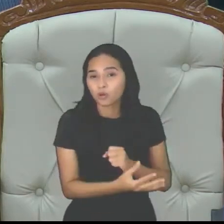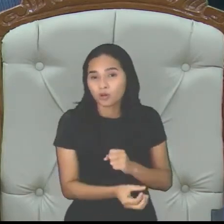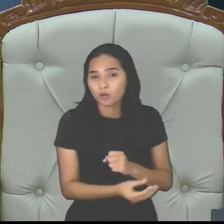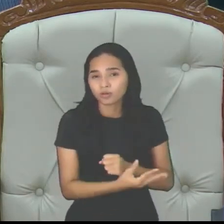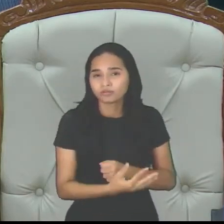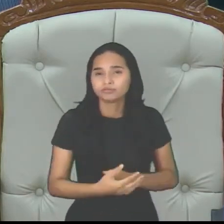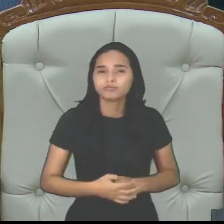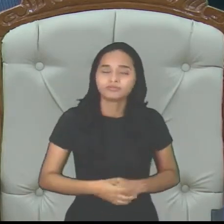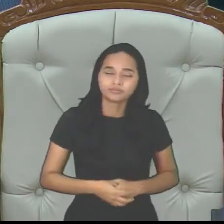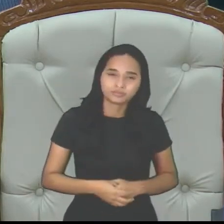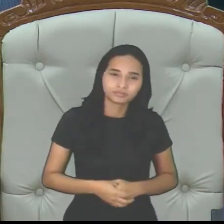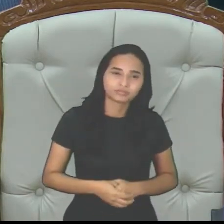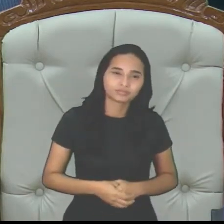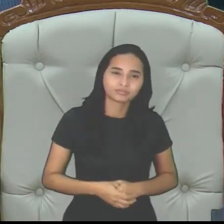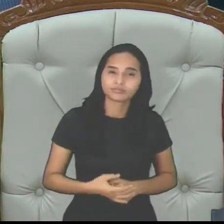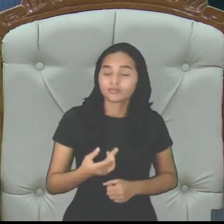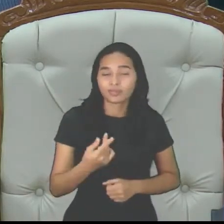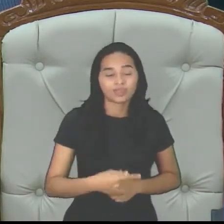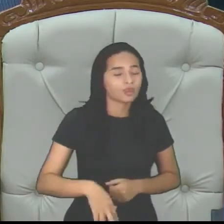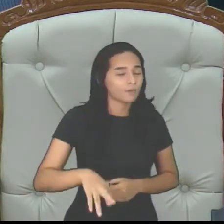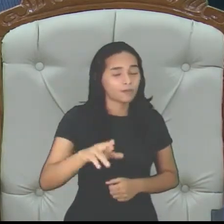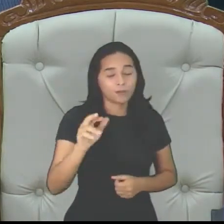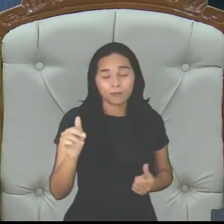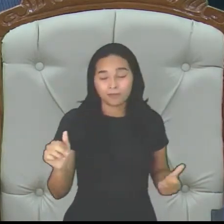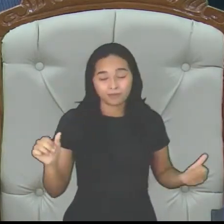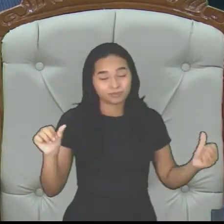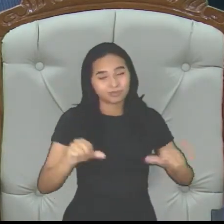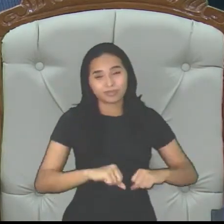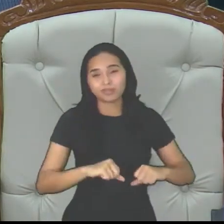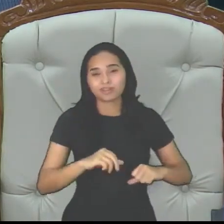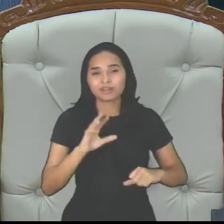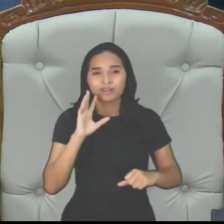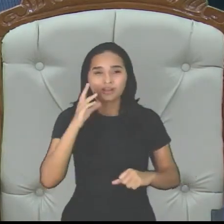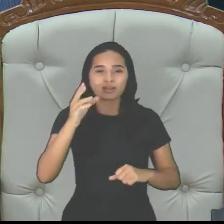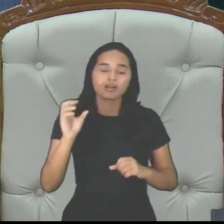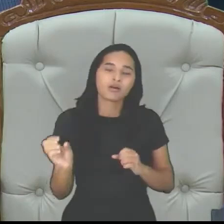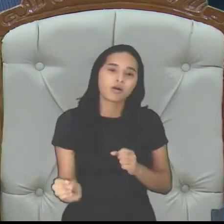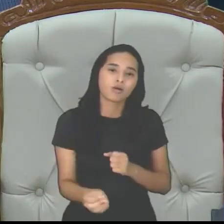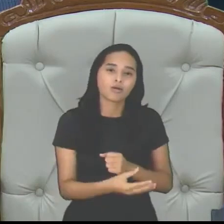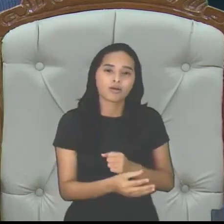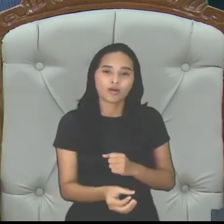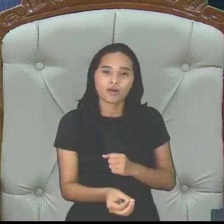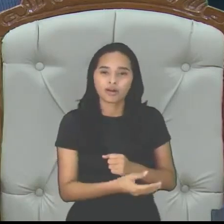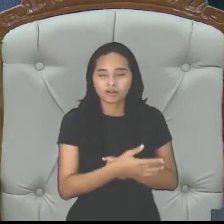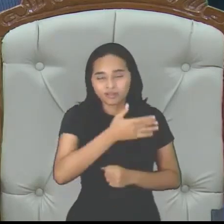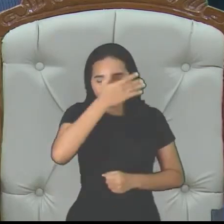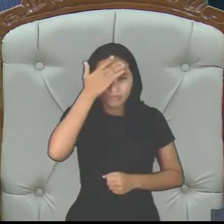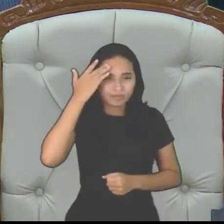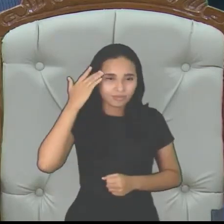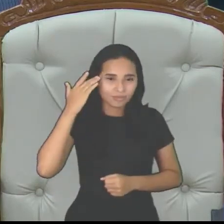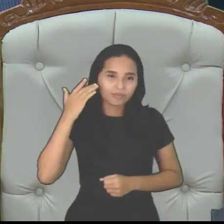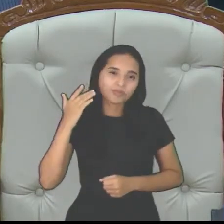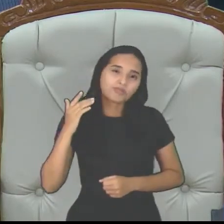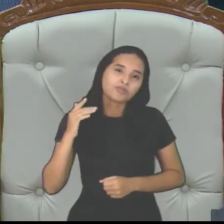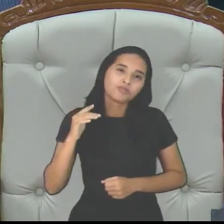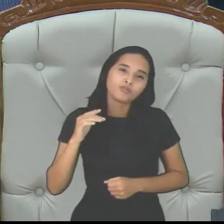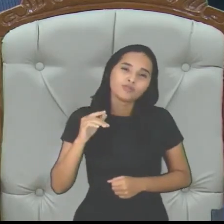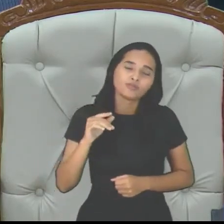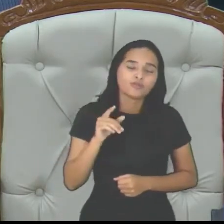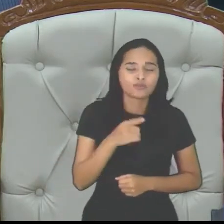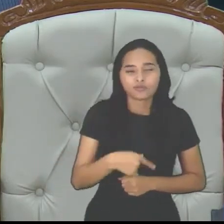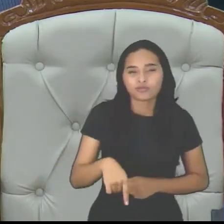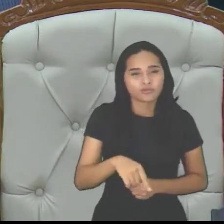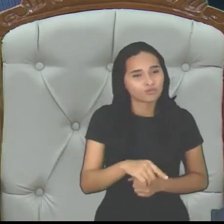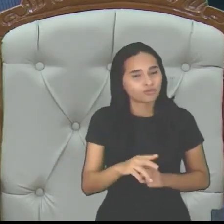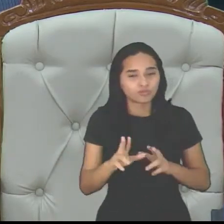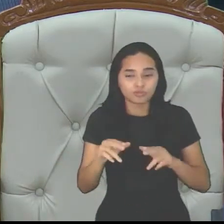irmãos. E a pior desgraça que existe é a corrupção daquelas pessoas que vocês nunca esperavam